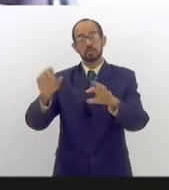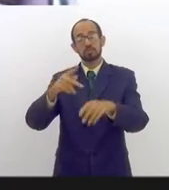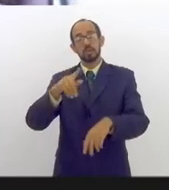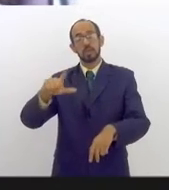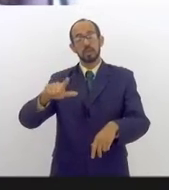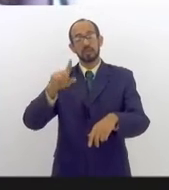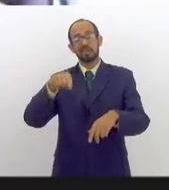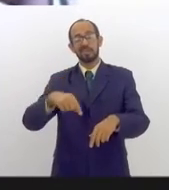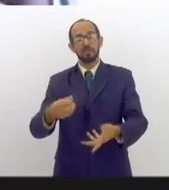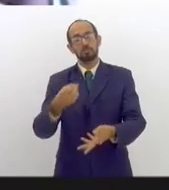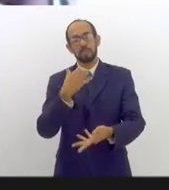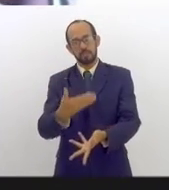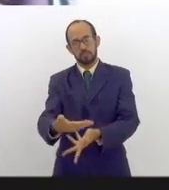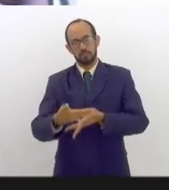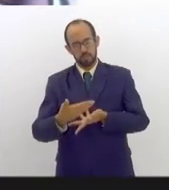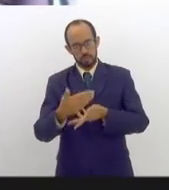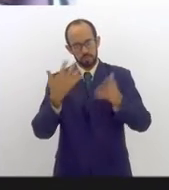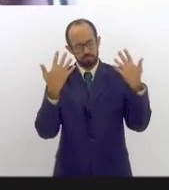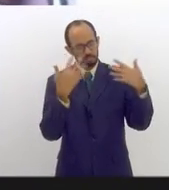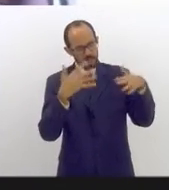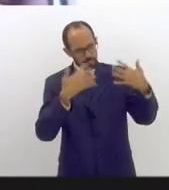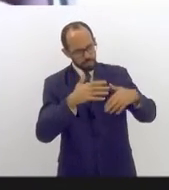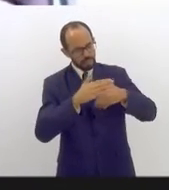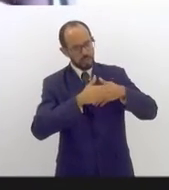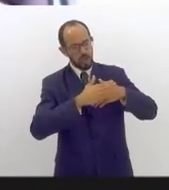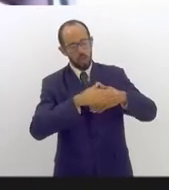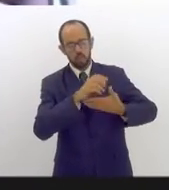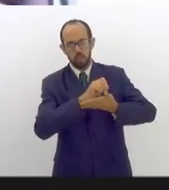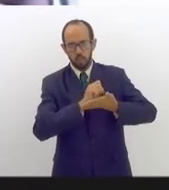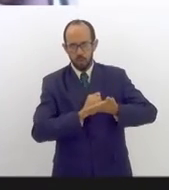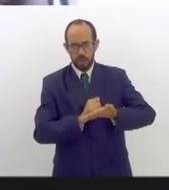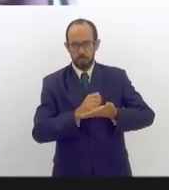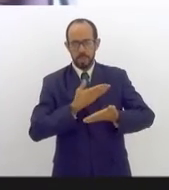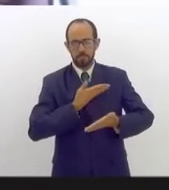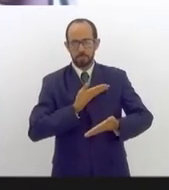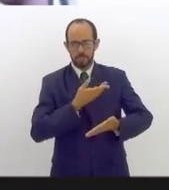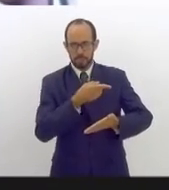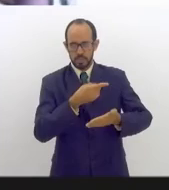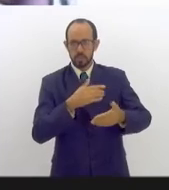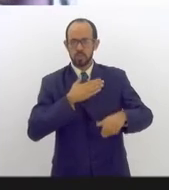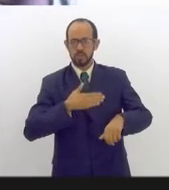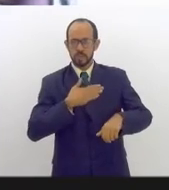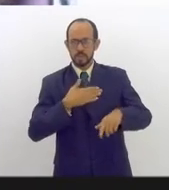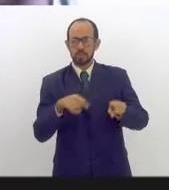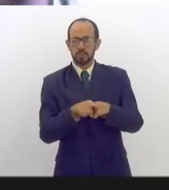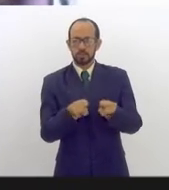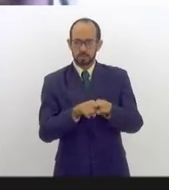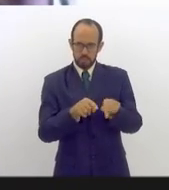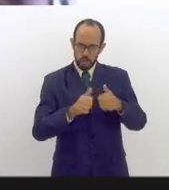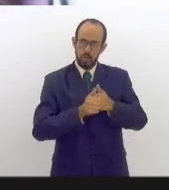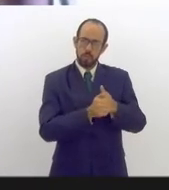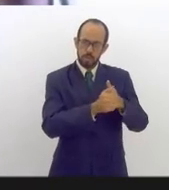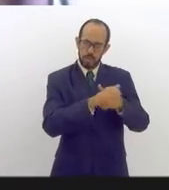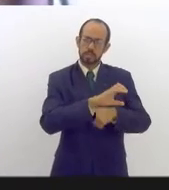dar parabéns à autora, minha companheira, e queria acompanhar o parecer da